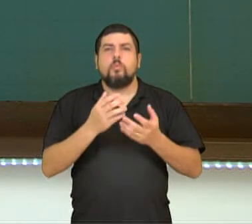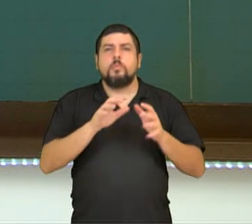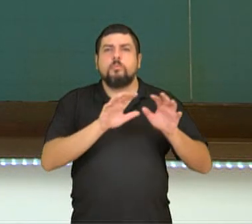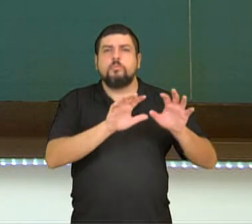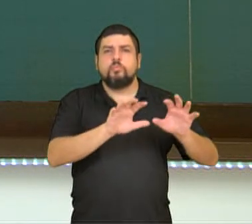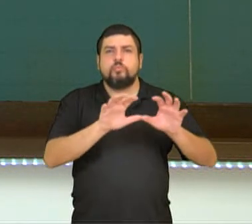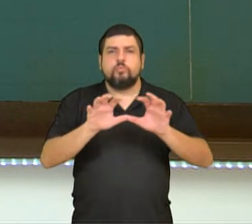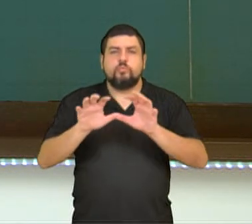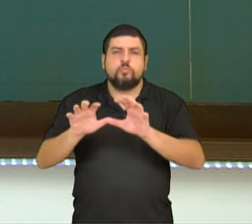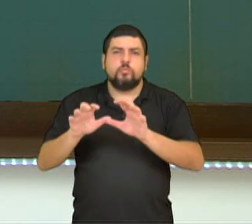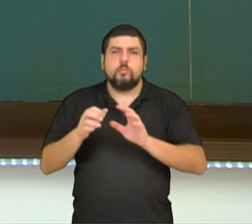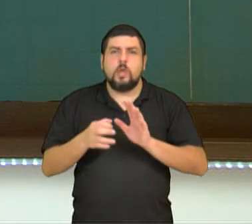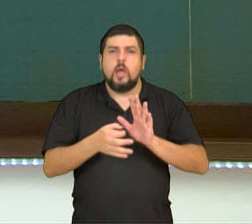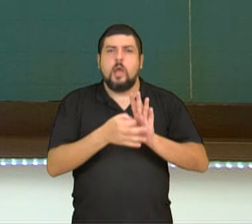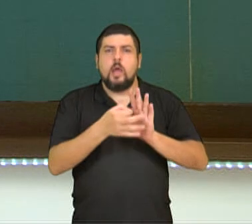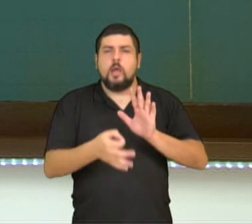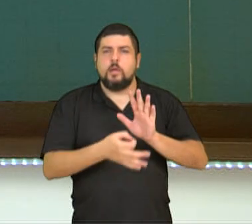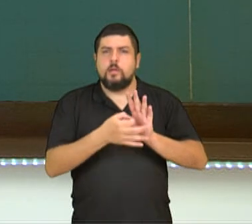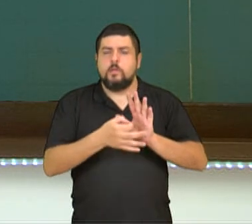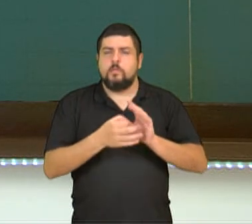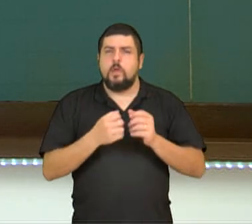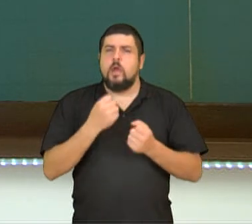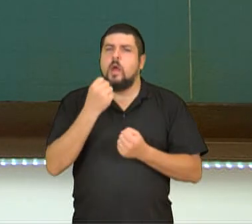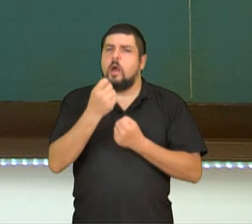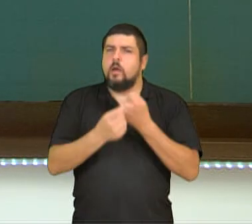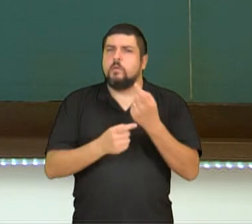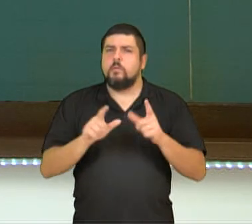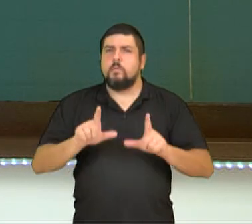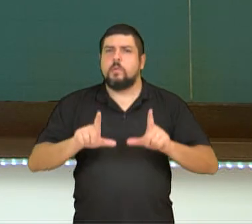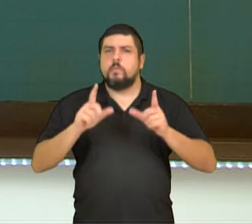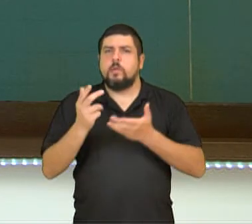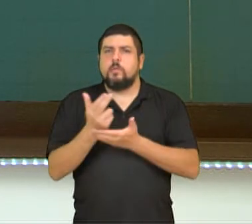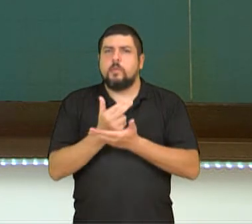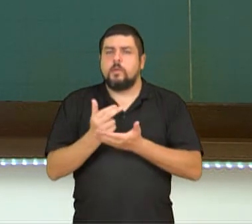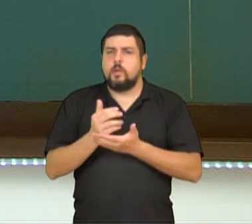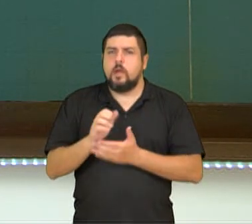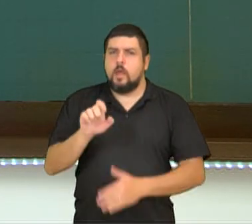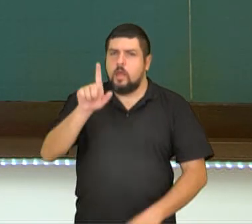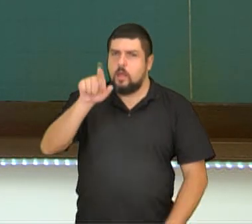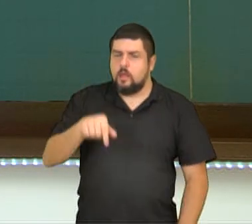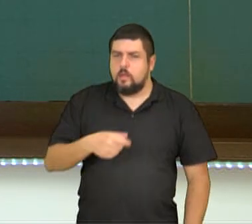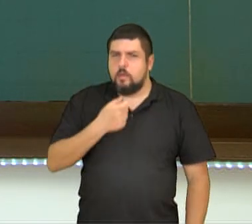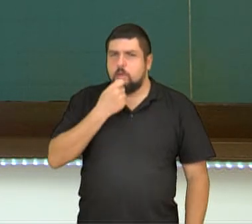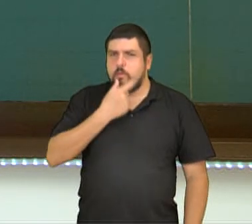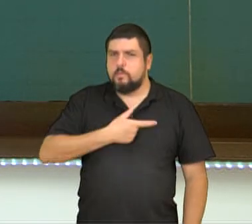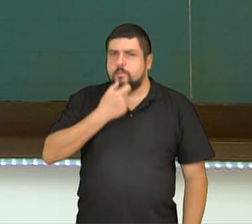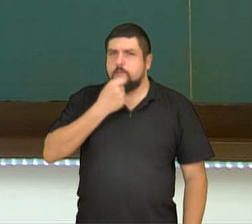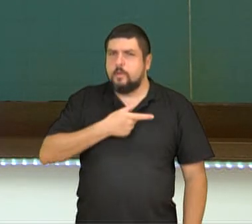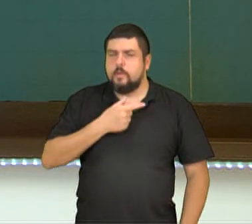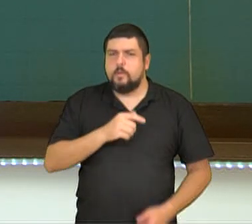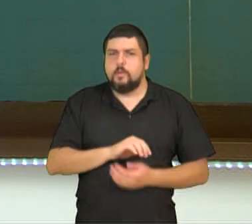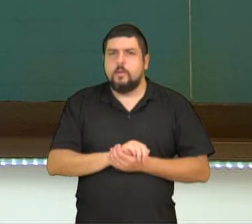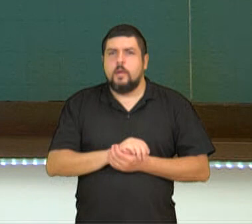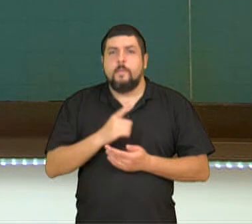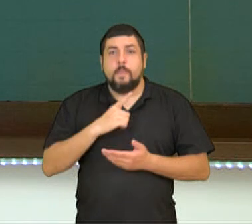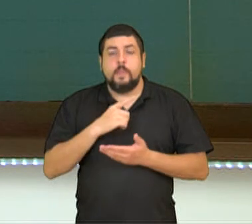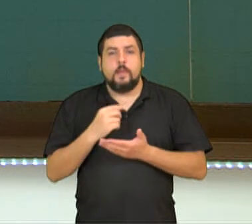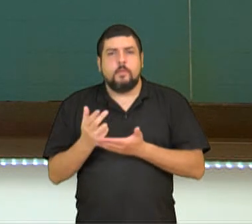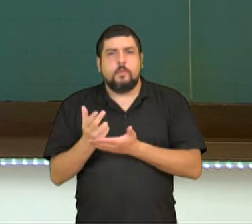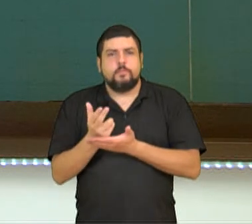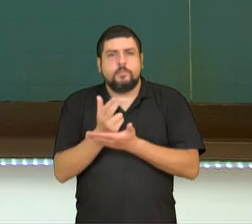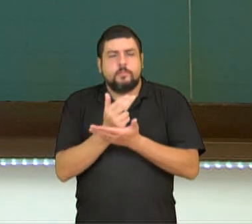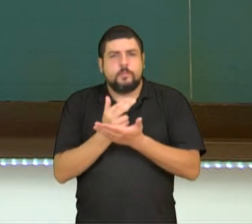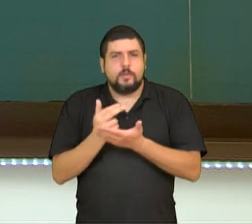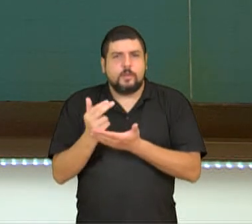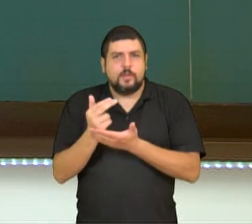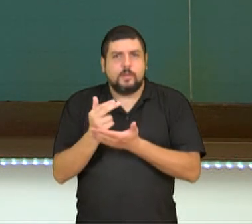às vezes, até um tanto caricaturizada. Ele transforma ali os personagens, os elementos